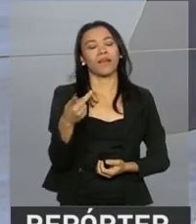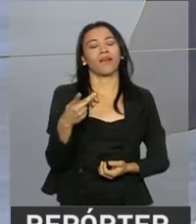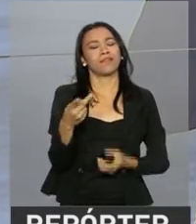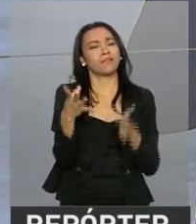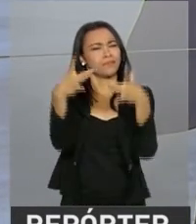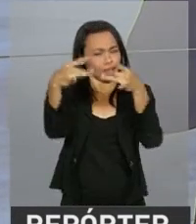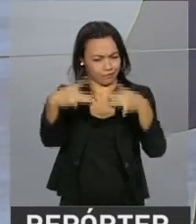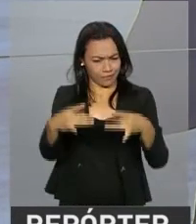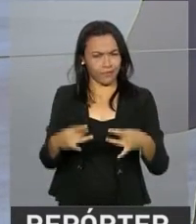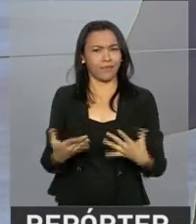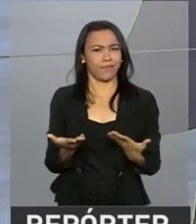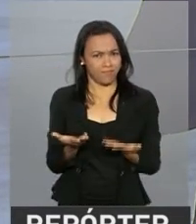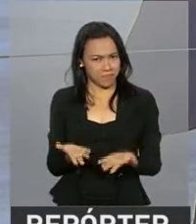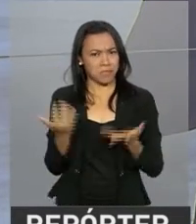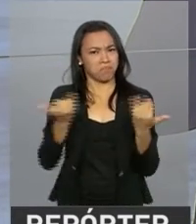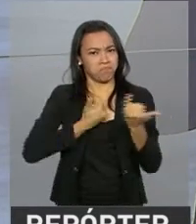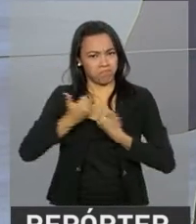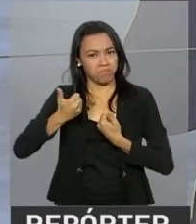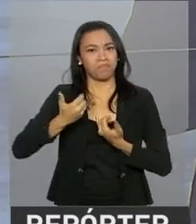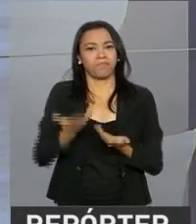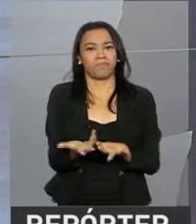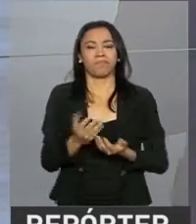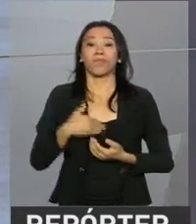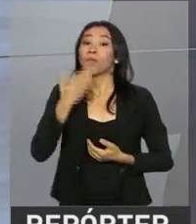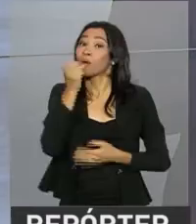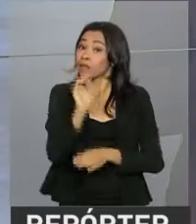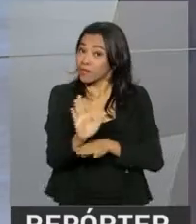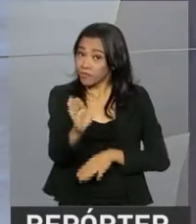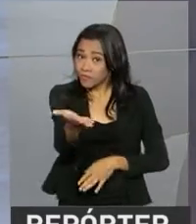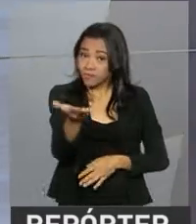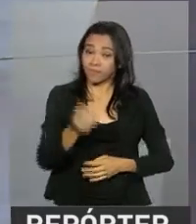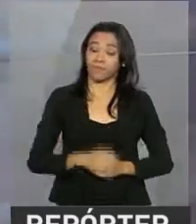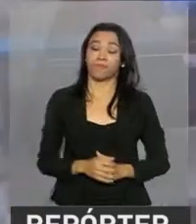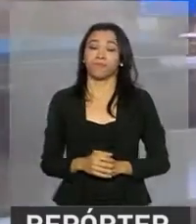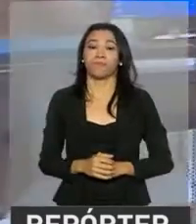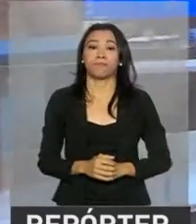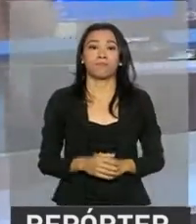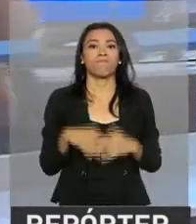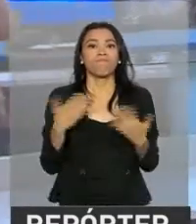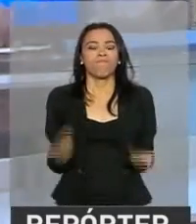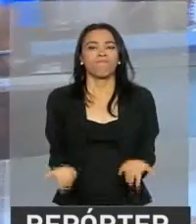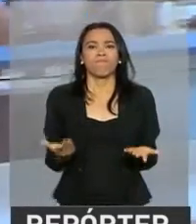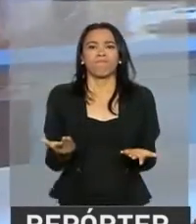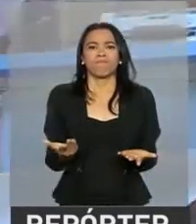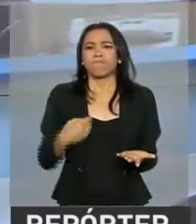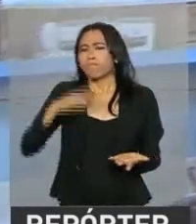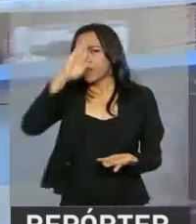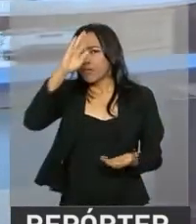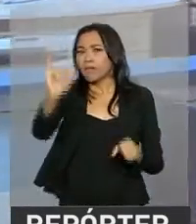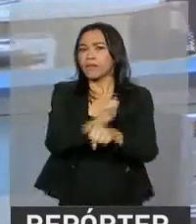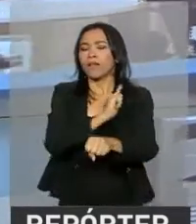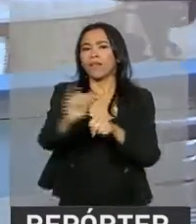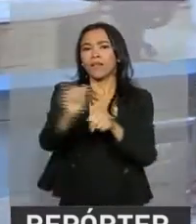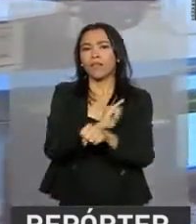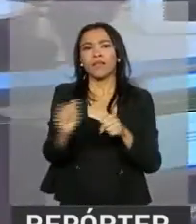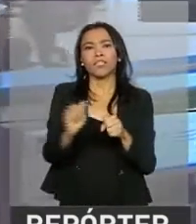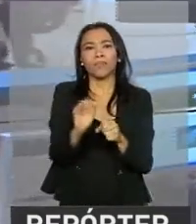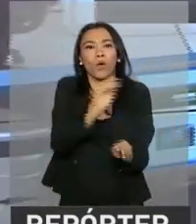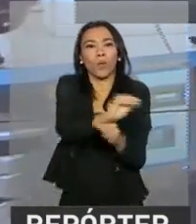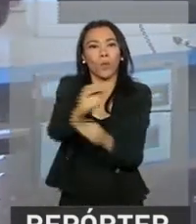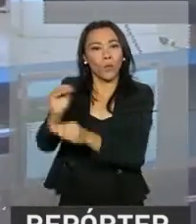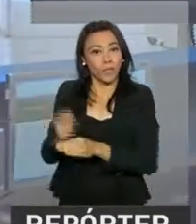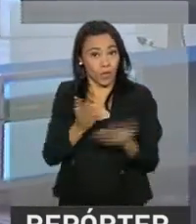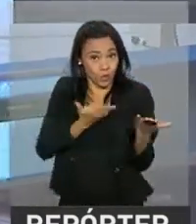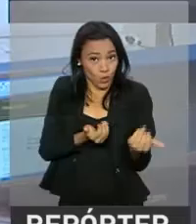Pedro pelo detalhamento de todas essas informações boa tarde para você é uma das principais ferramentas de proteção aos jovens